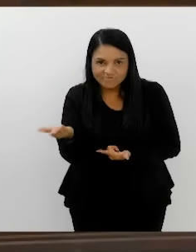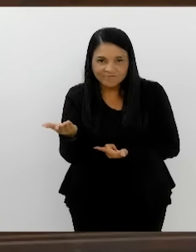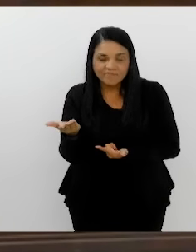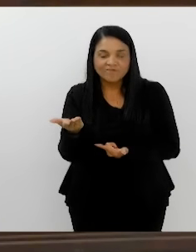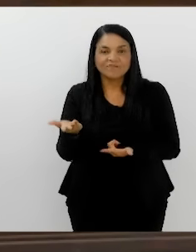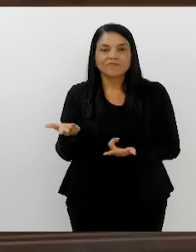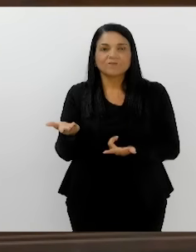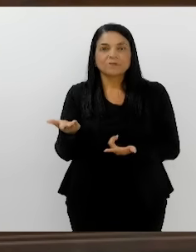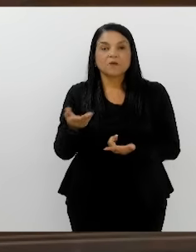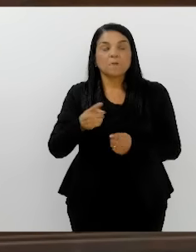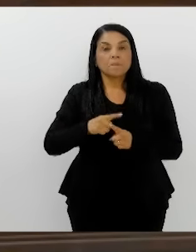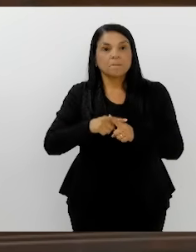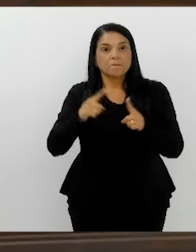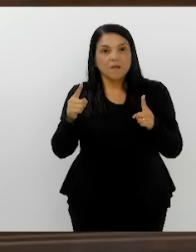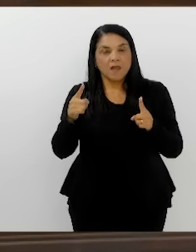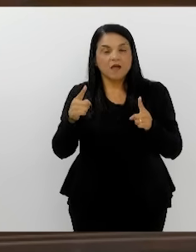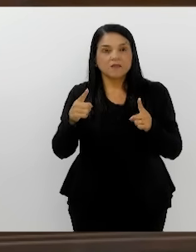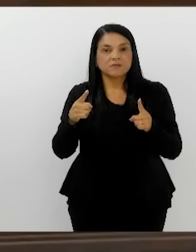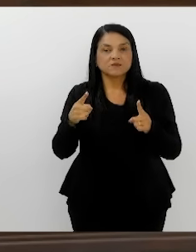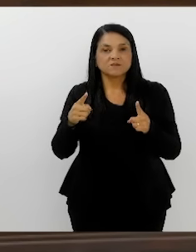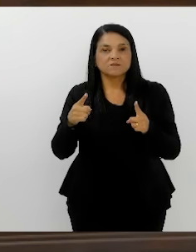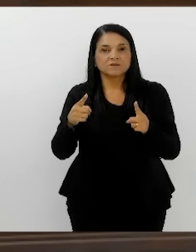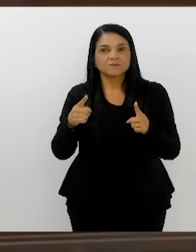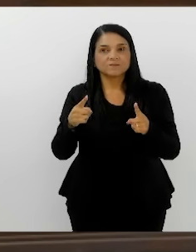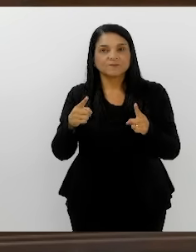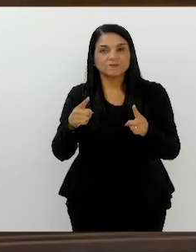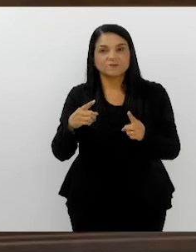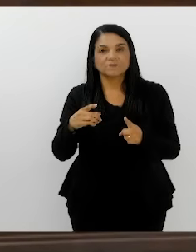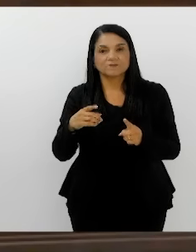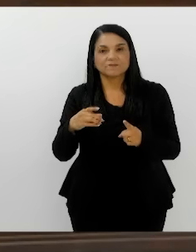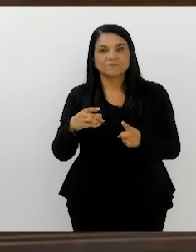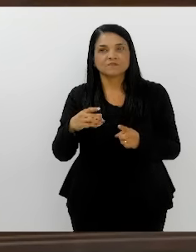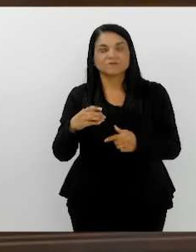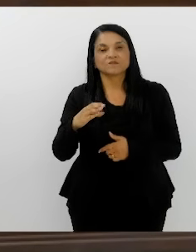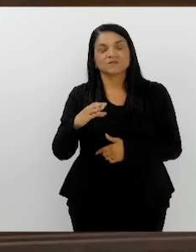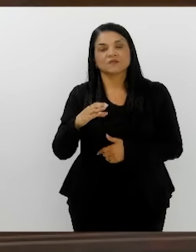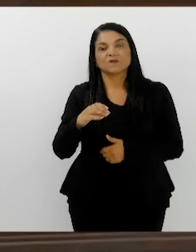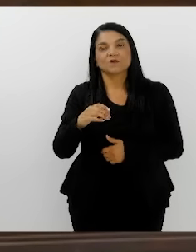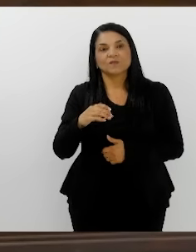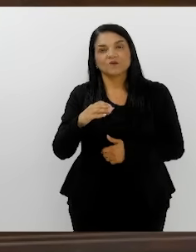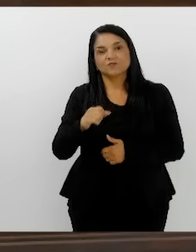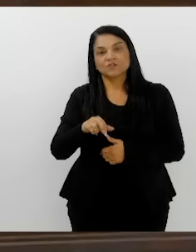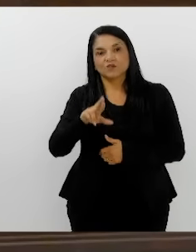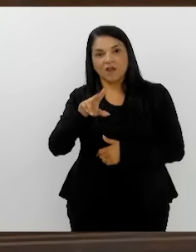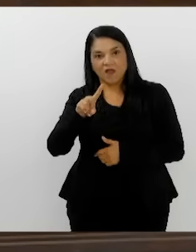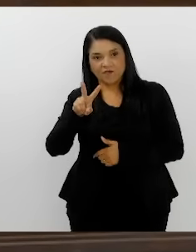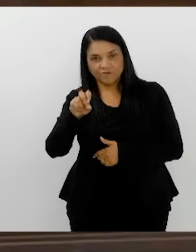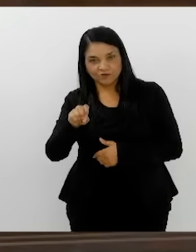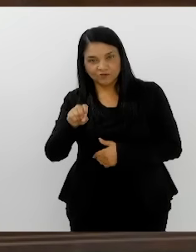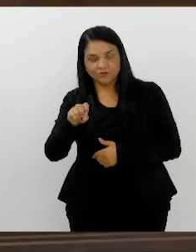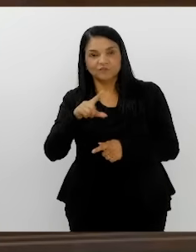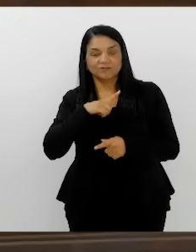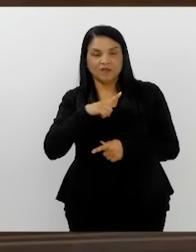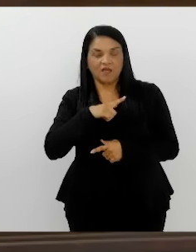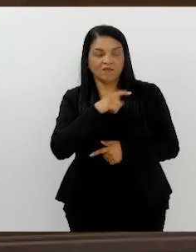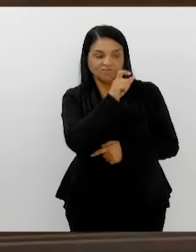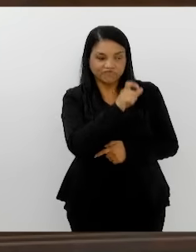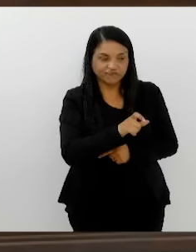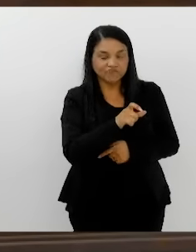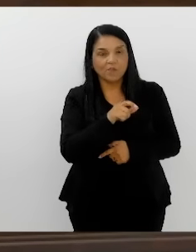Mas todas as vezes que esse escravo vê um padre arauto, vê um terciário, vê uma